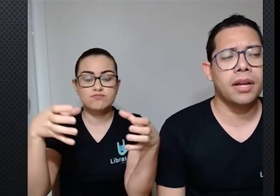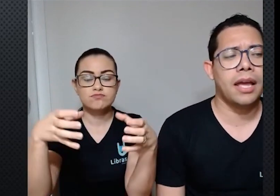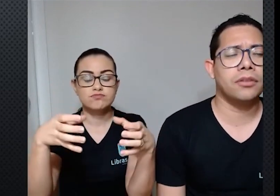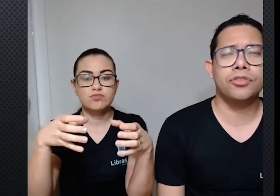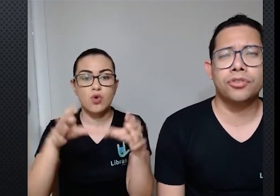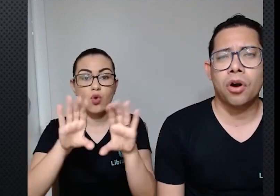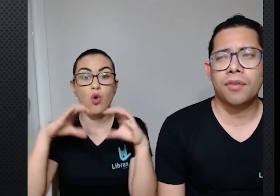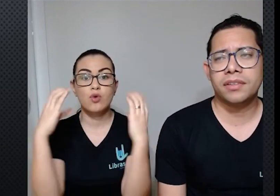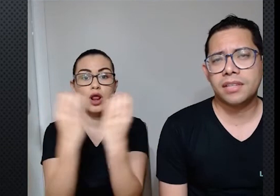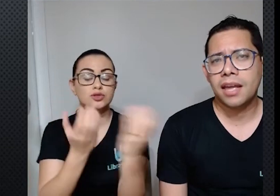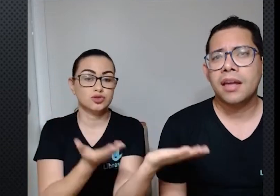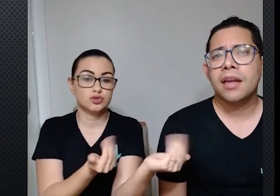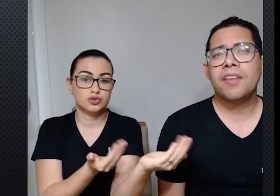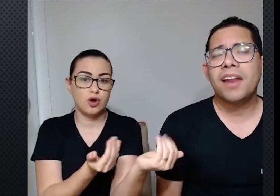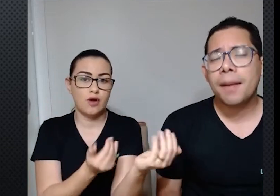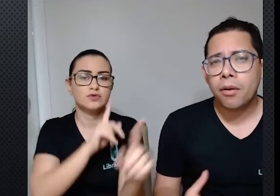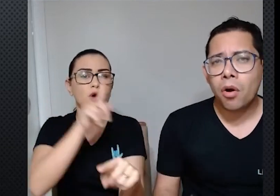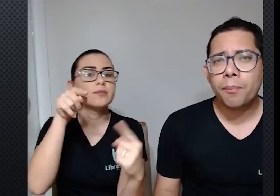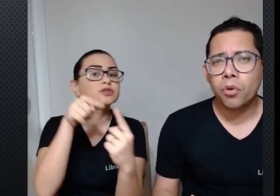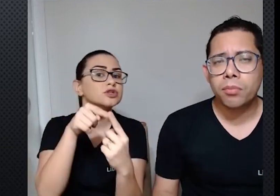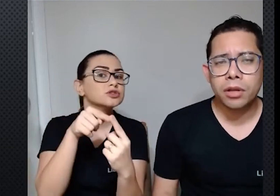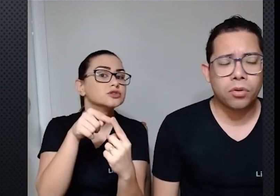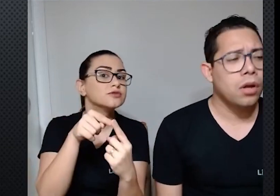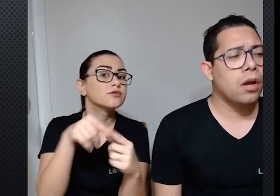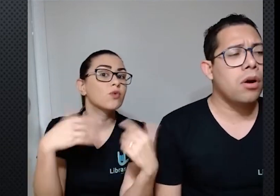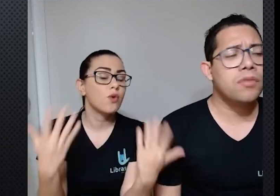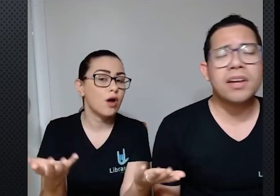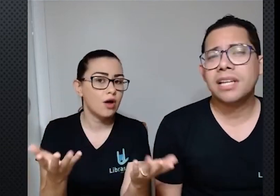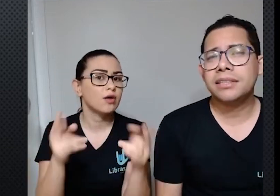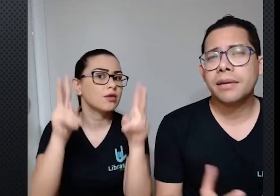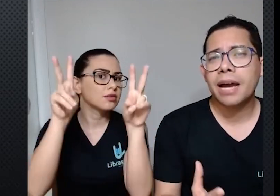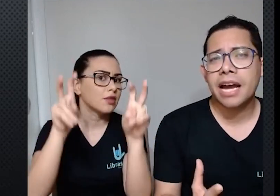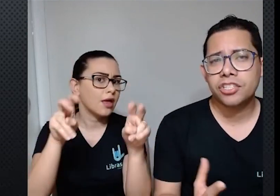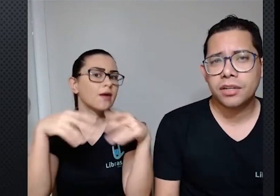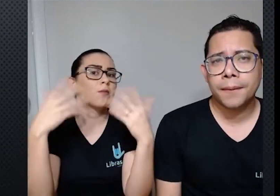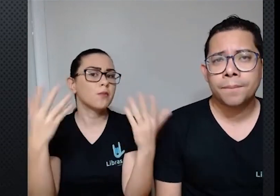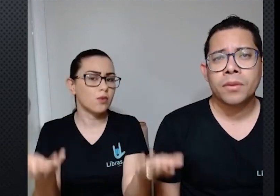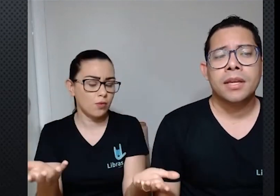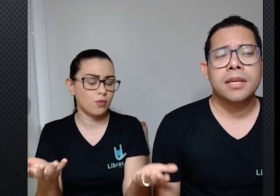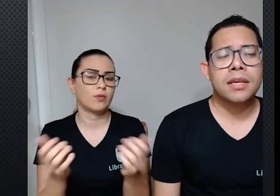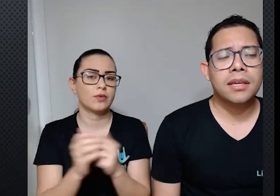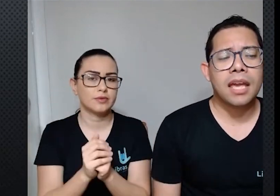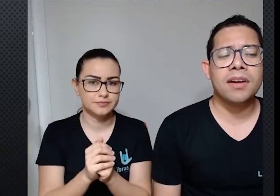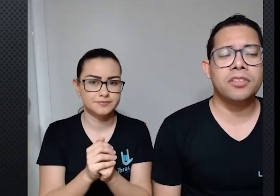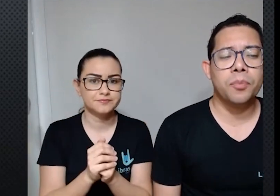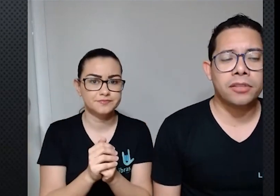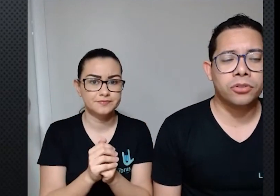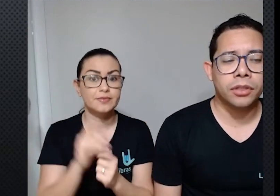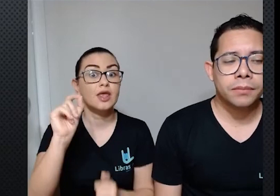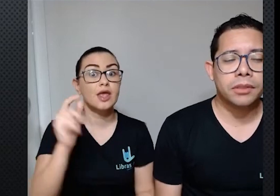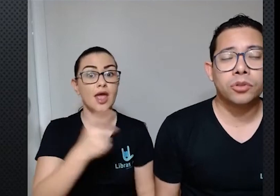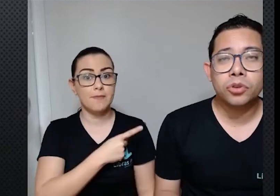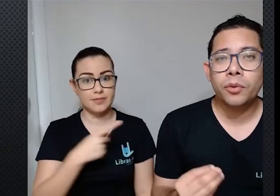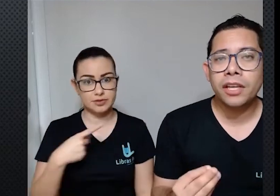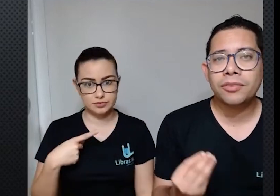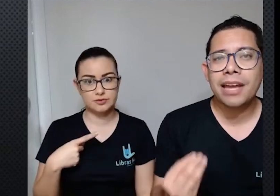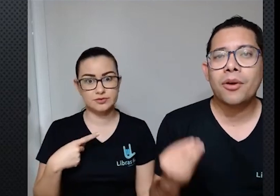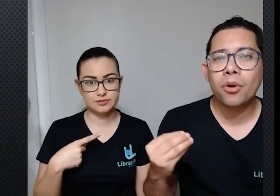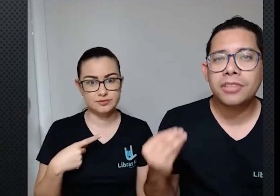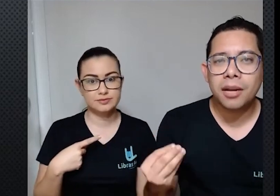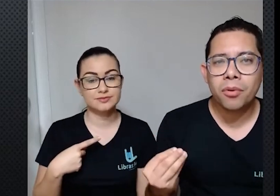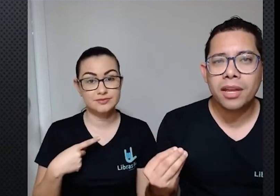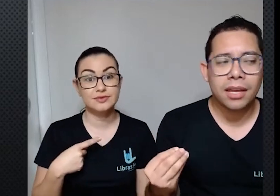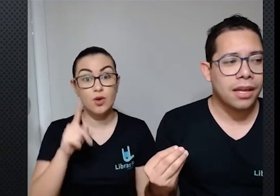do congresso de jovens, né? Vai falar para qual público? Qual que vai ser a temática? E quem vai ser o pastor? Então tudo isso